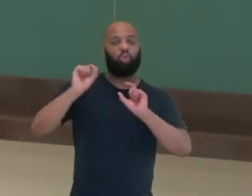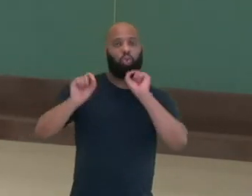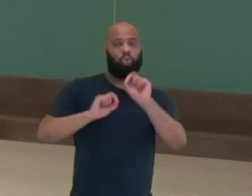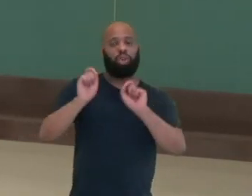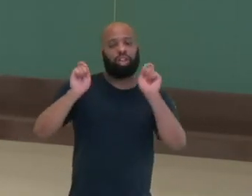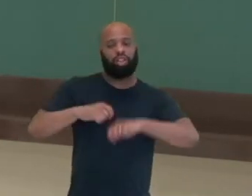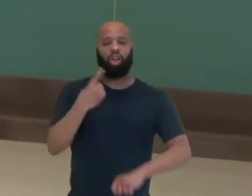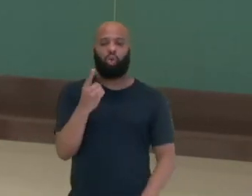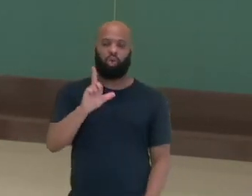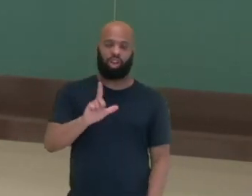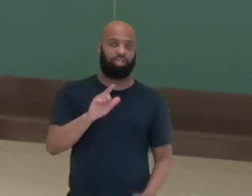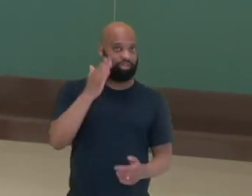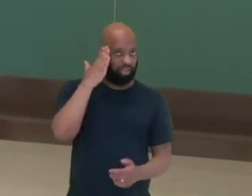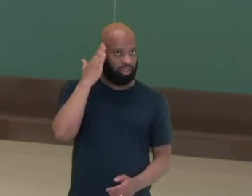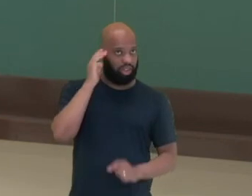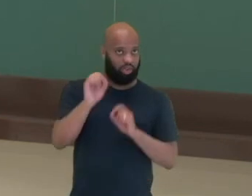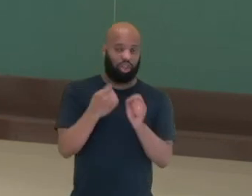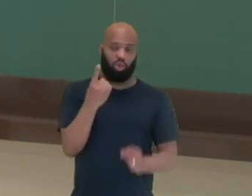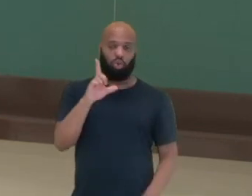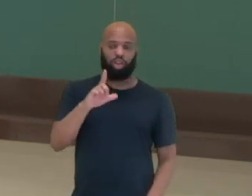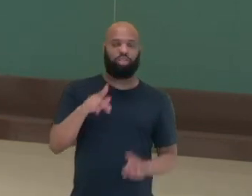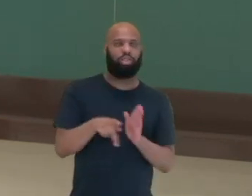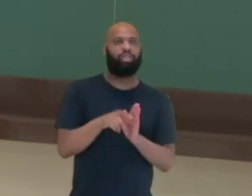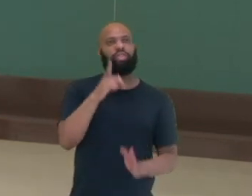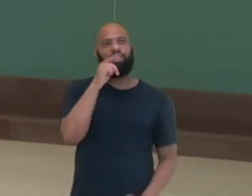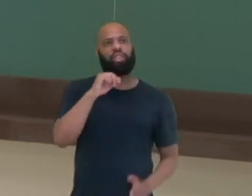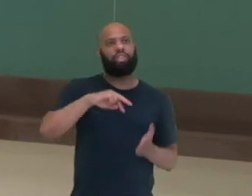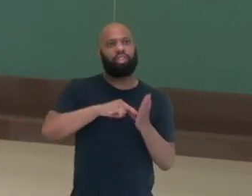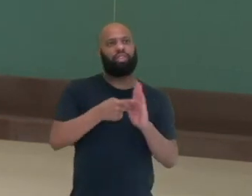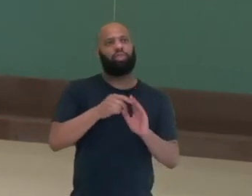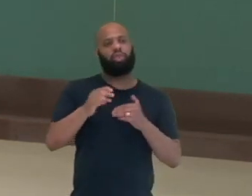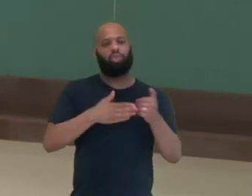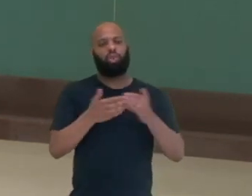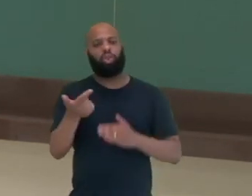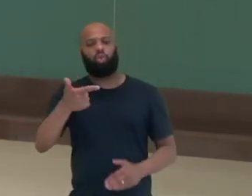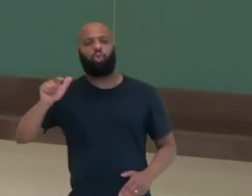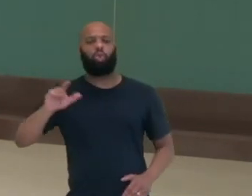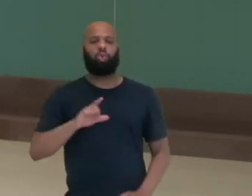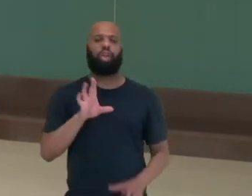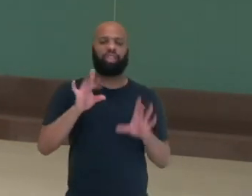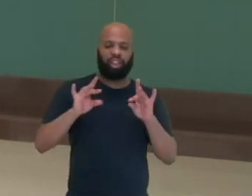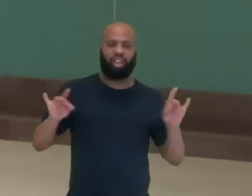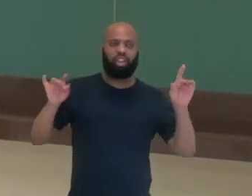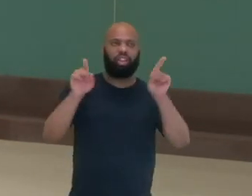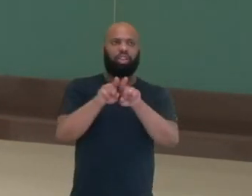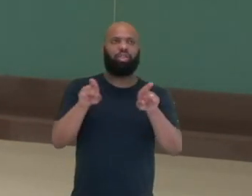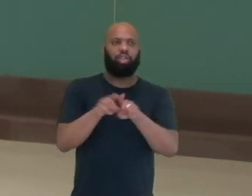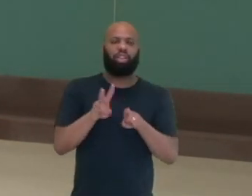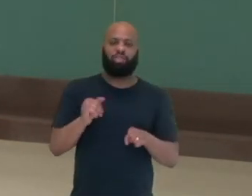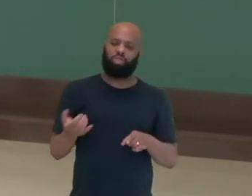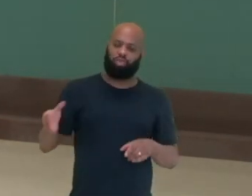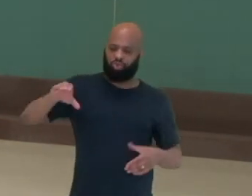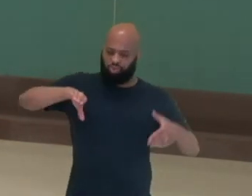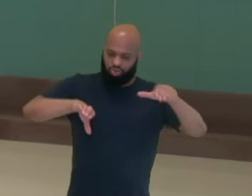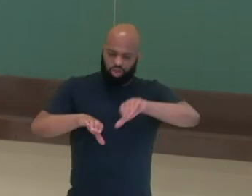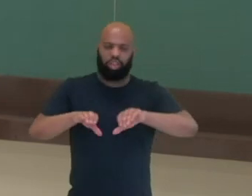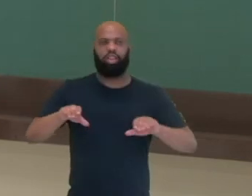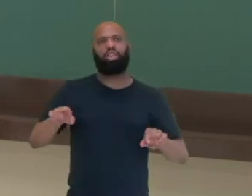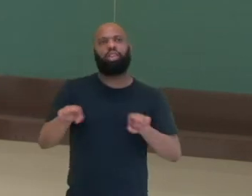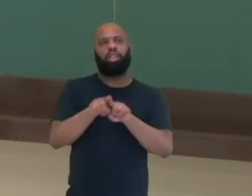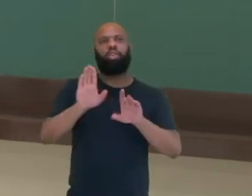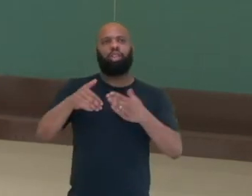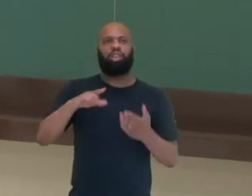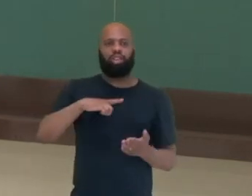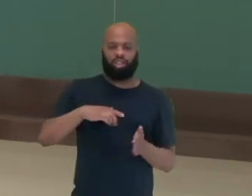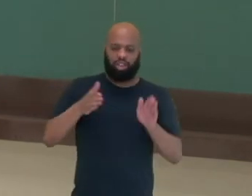fazer. Exatamente 1 litro de água, tá? Ou de qualquer outro líquido, né, naquele que vai ser colocado ali dentro. Então,